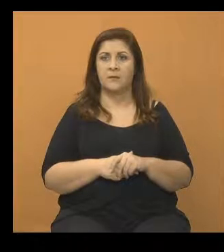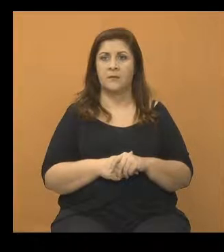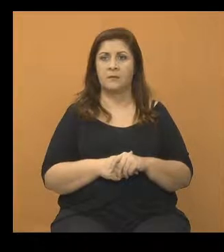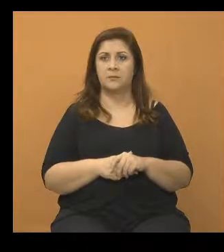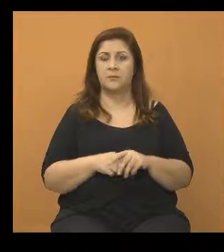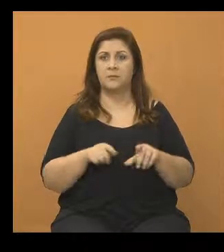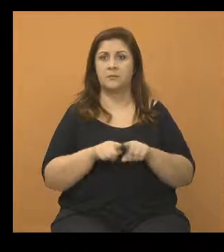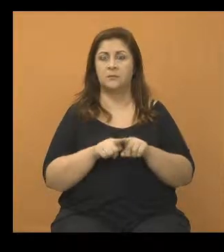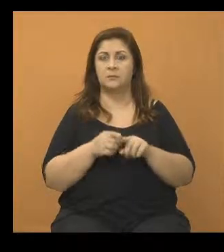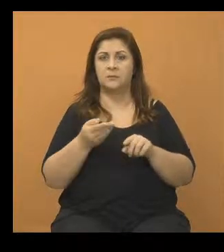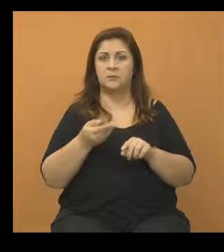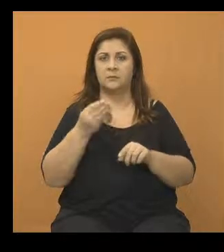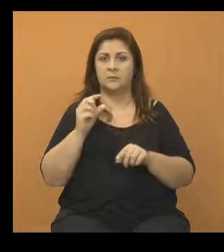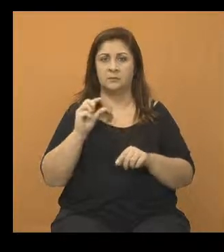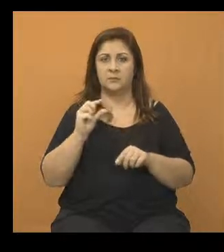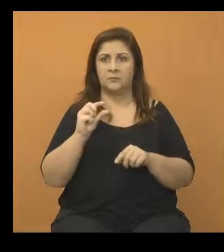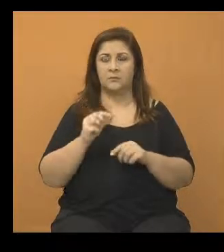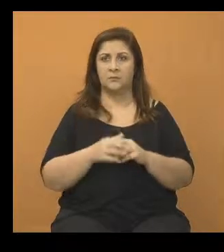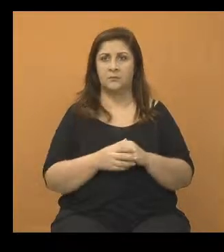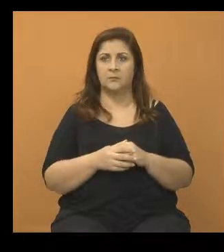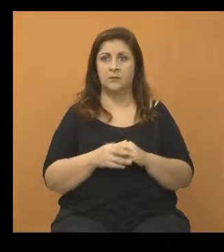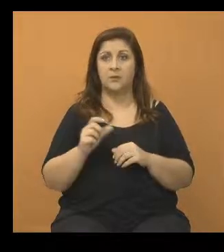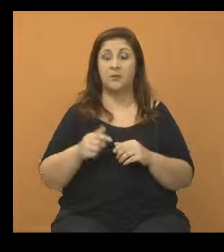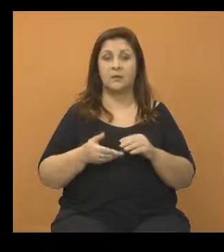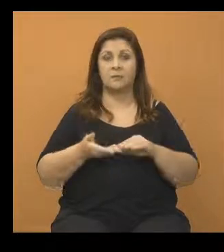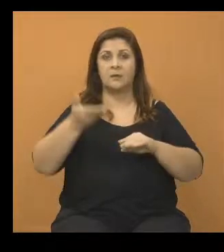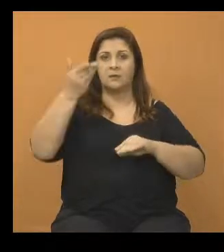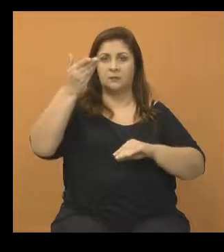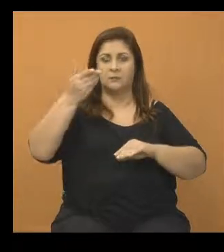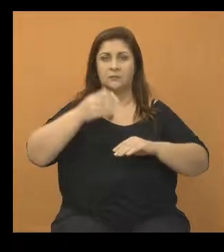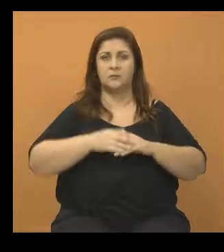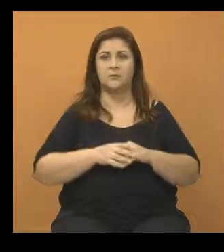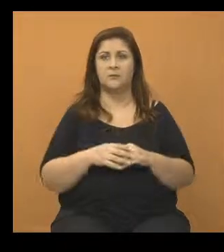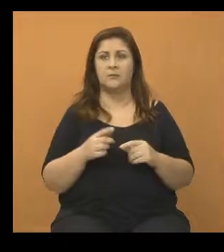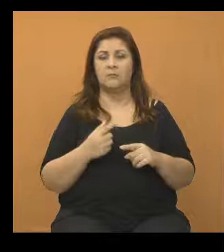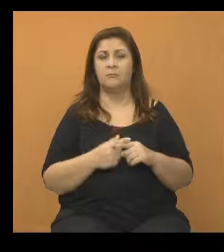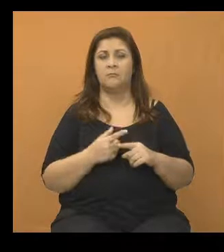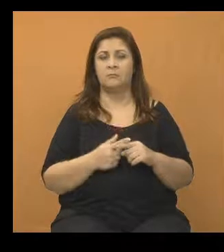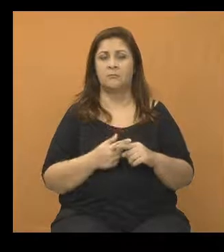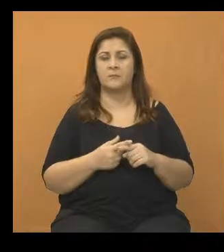um reajuste aqui grande, mas isso é devido ao valor de